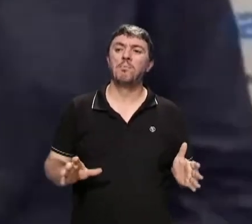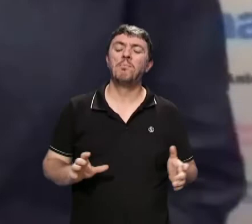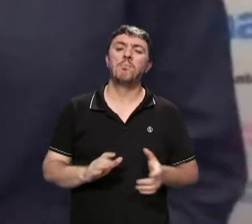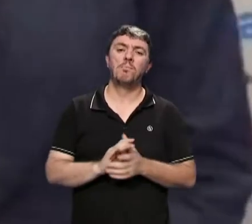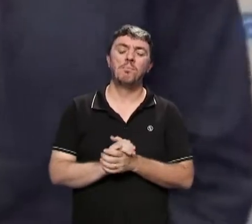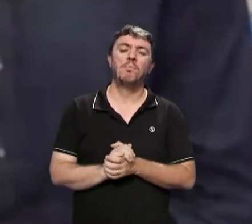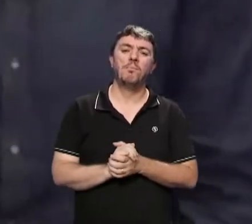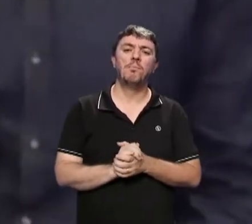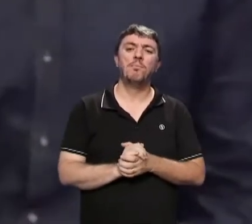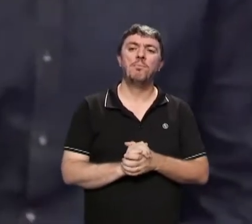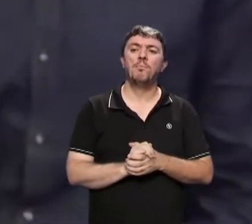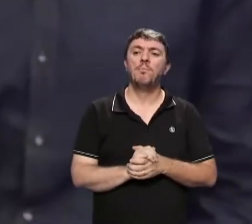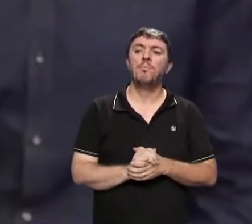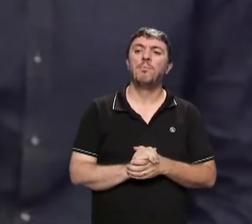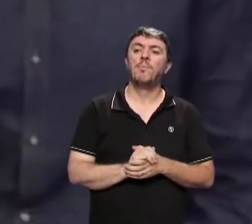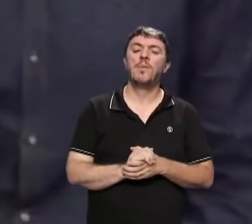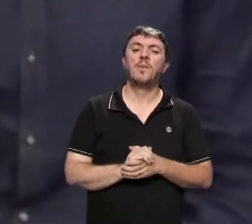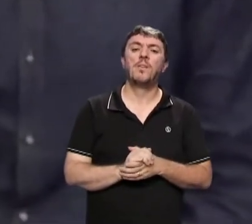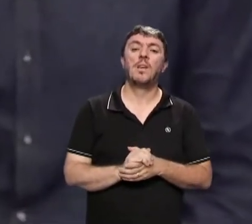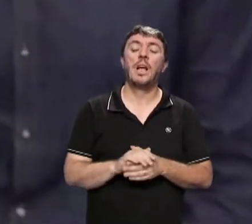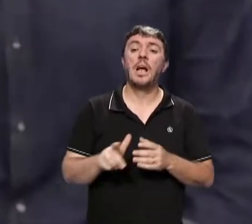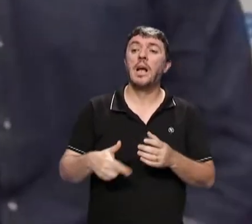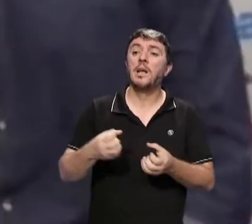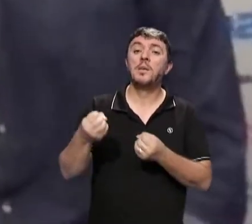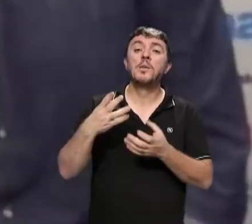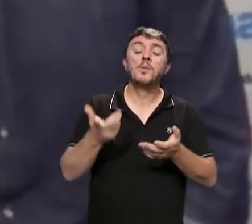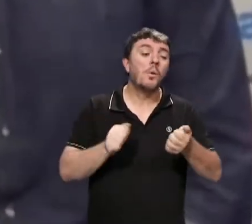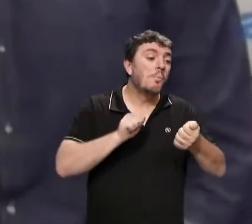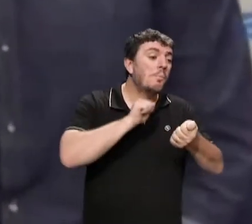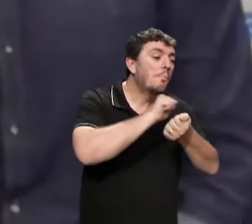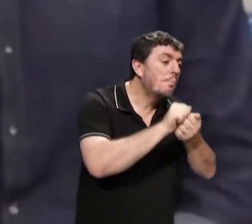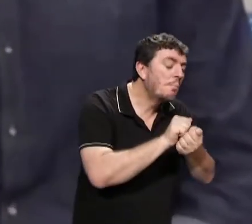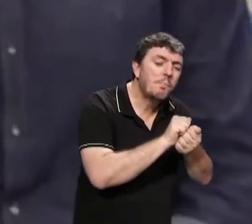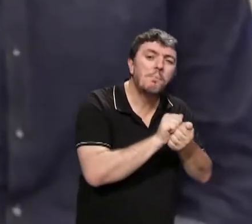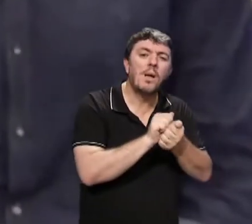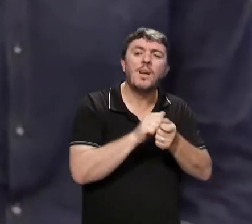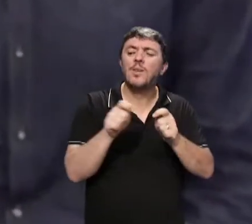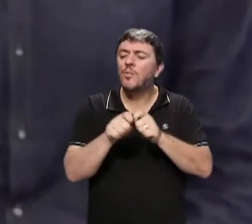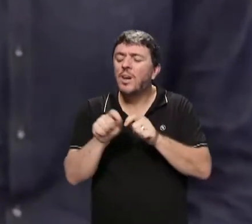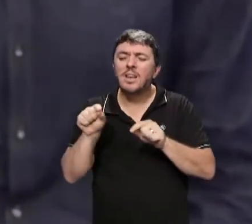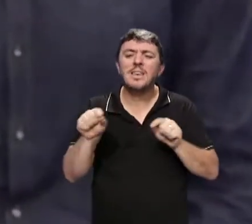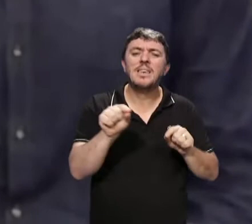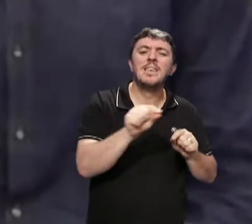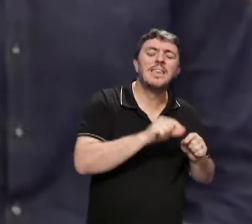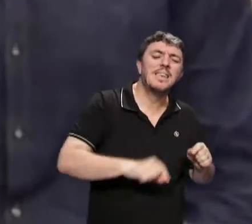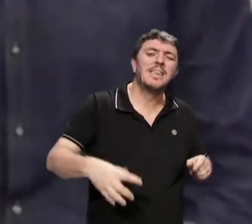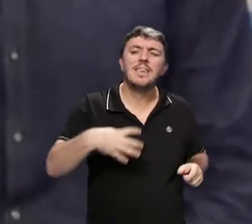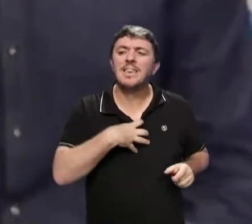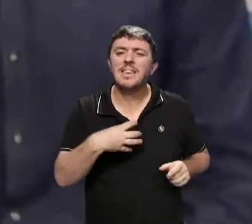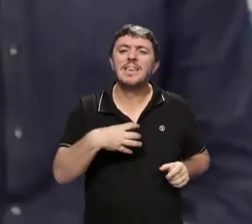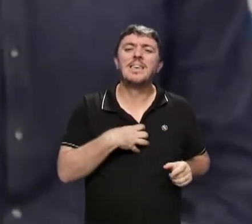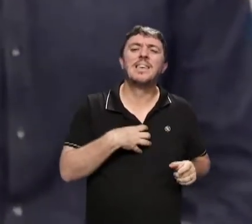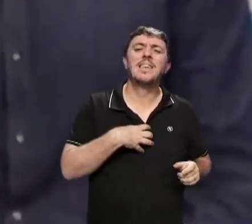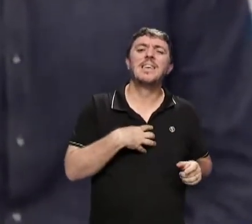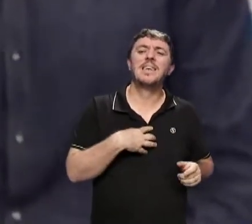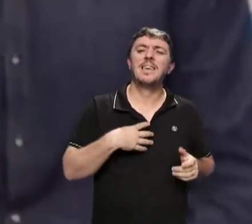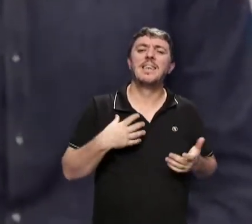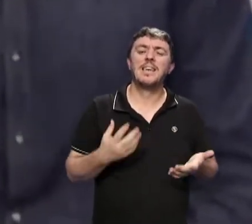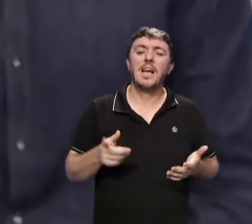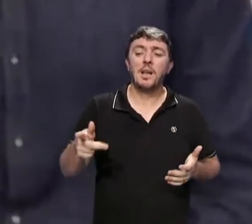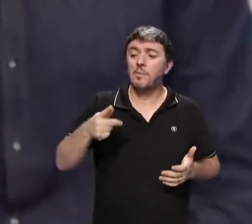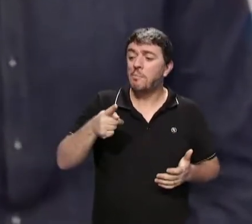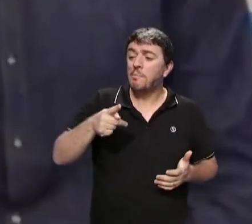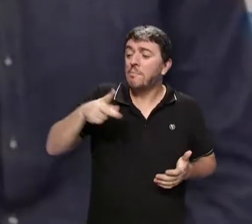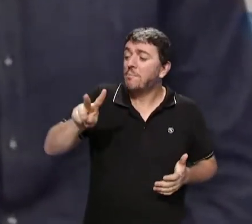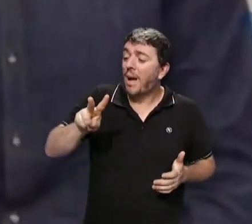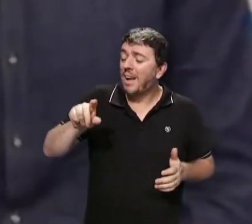desmame maior. Me ensinou o beijo técnico, foi. Faz mais assim, dá uma puxadinha que o Fábio gosta. Foi tudo o Paulo Vieira que me